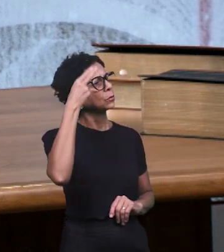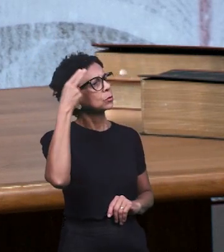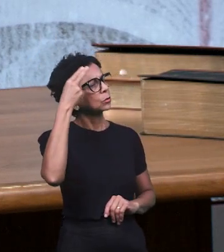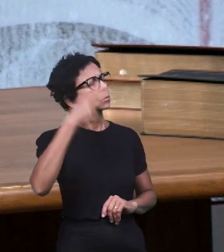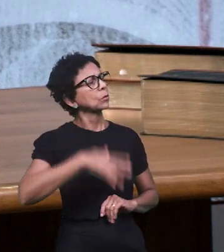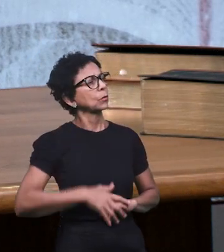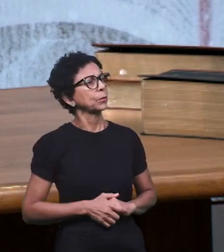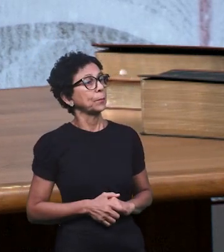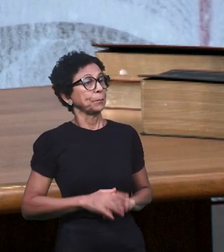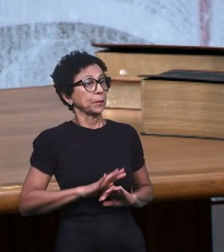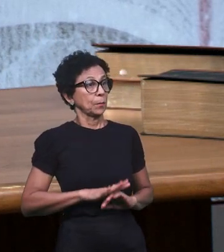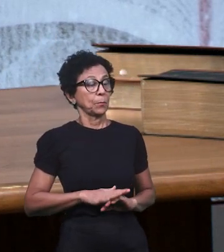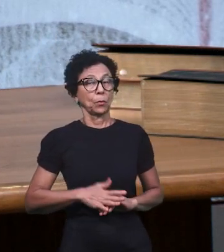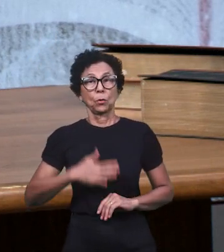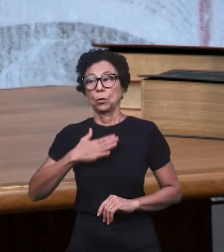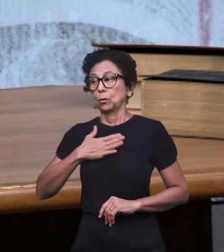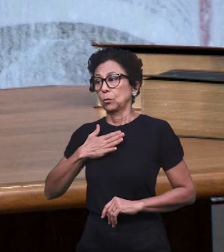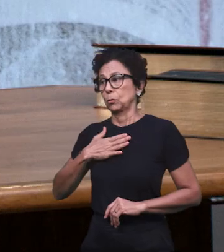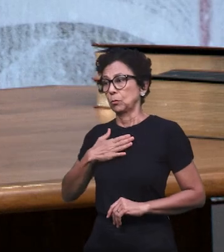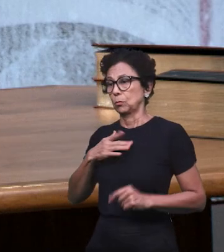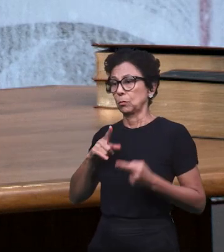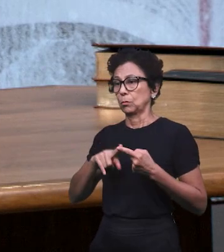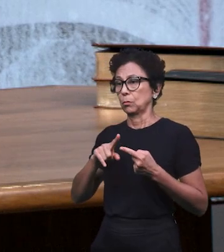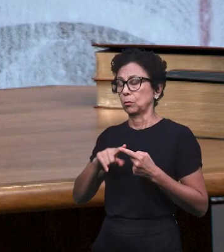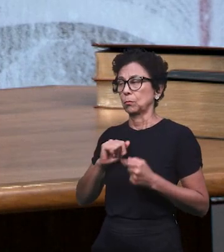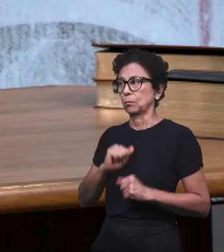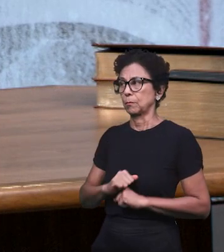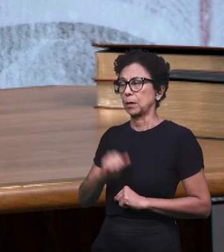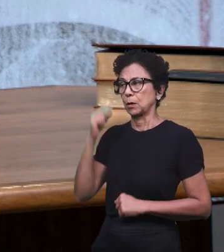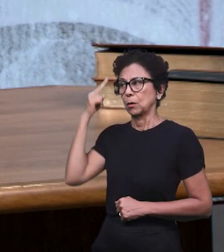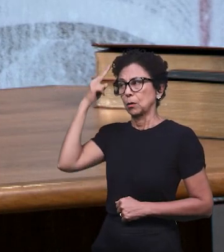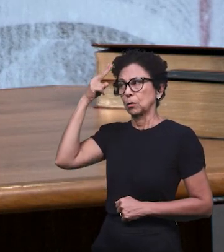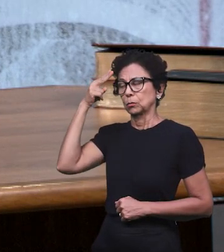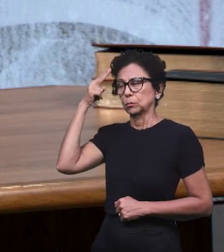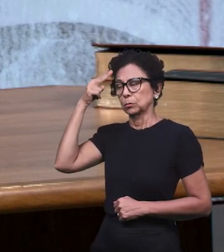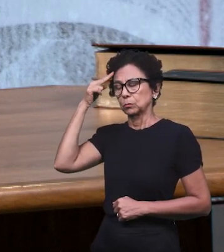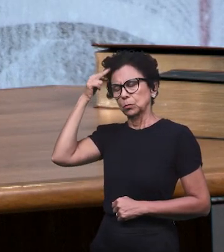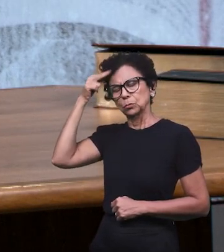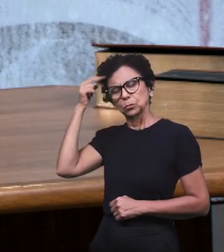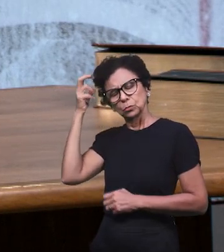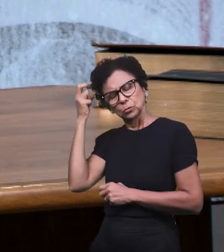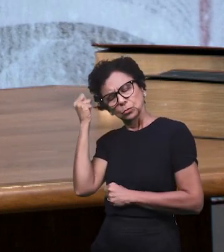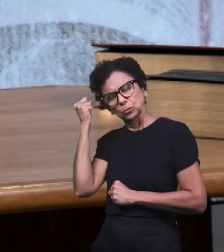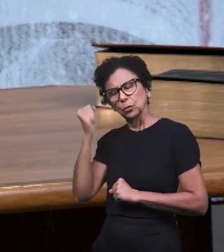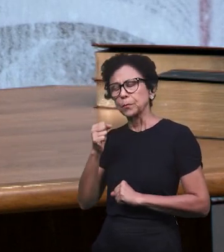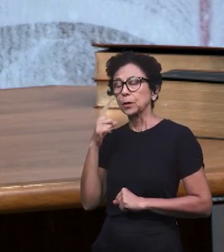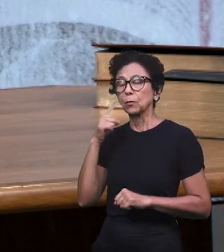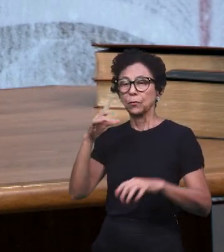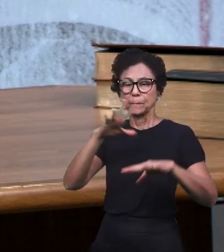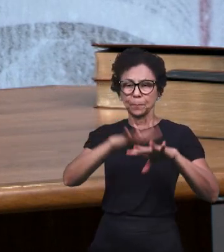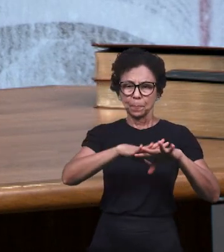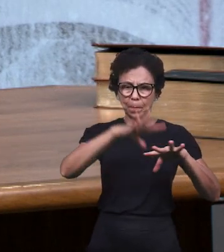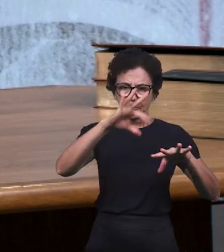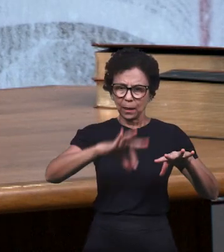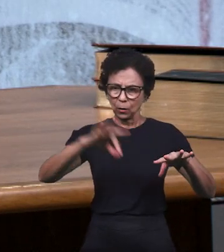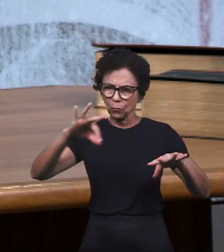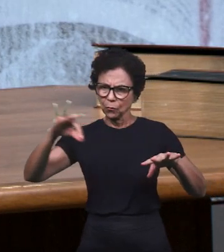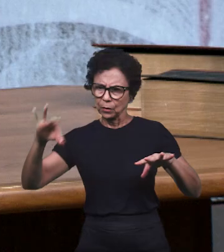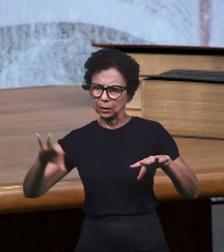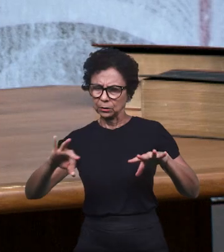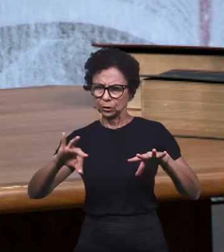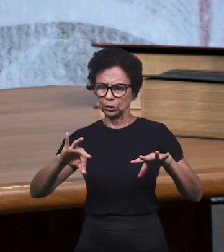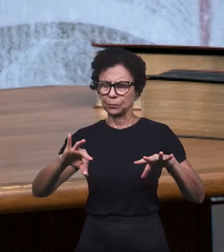eis que em meu sonho havia uma vide diante de minha face, e na vide 3 sarmentos,